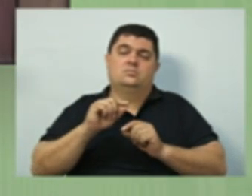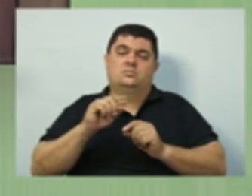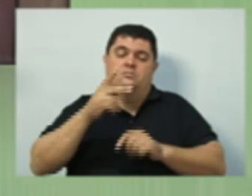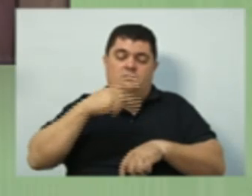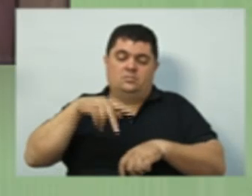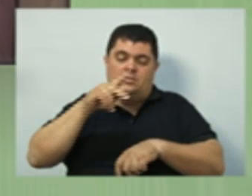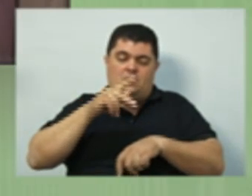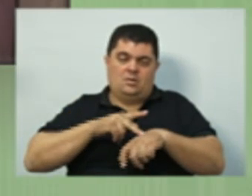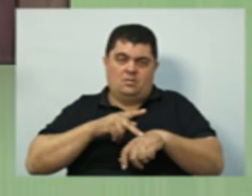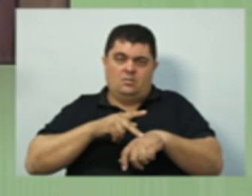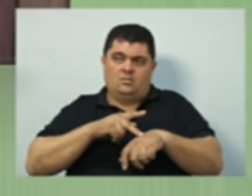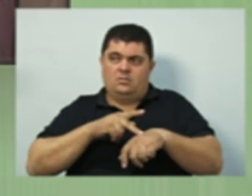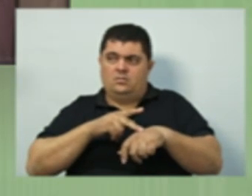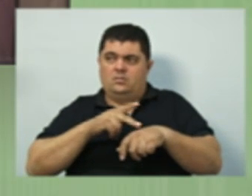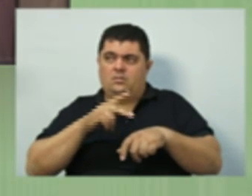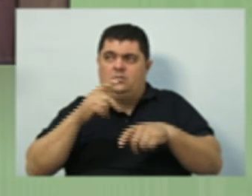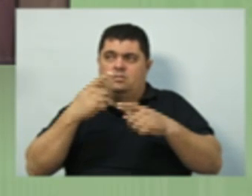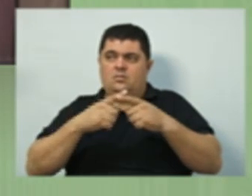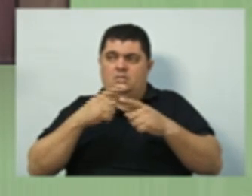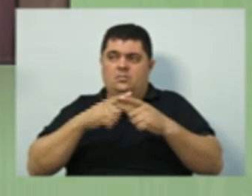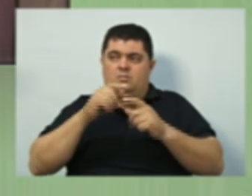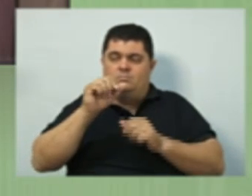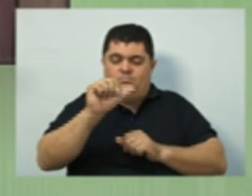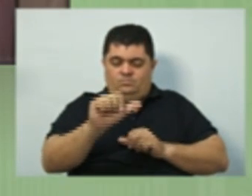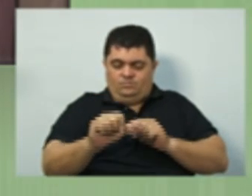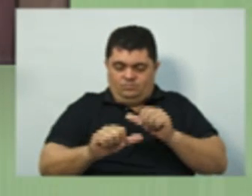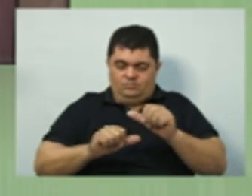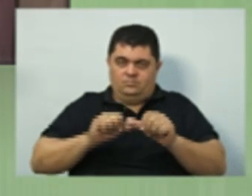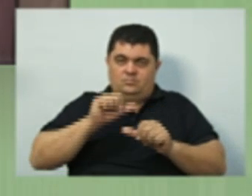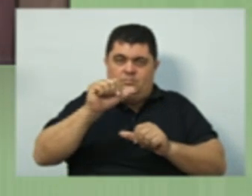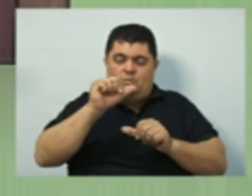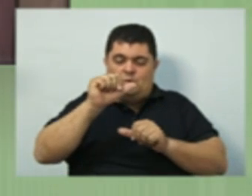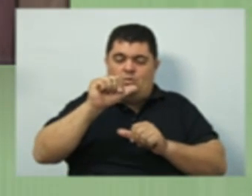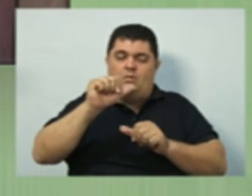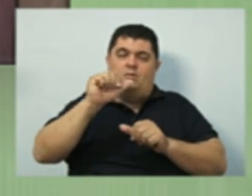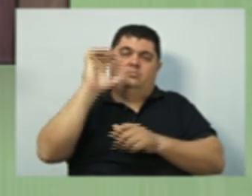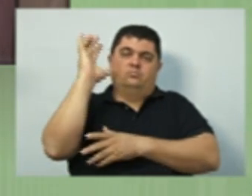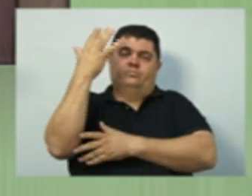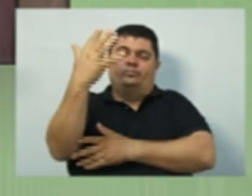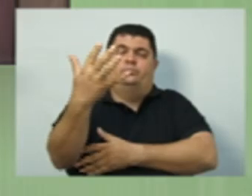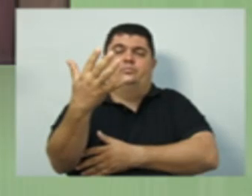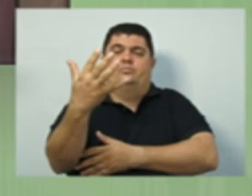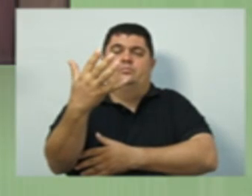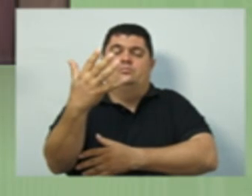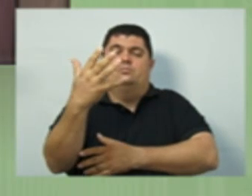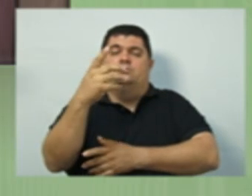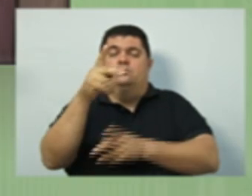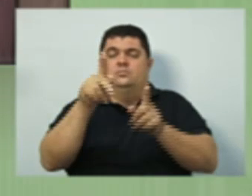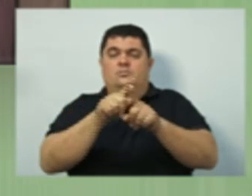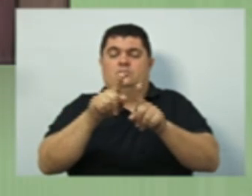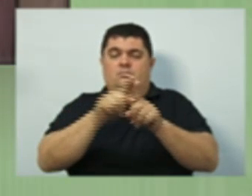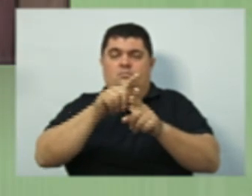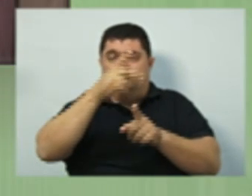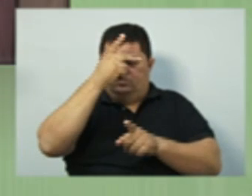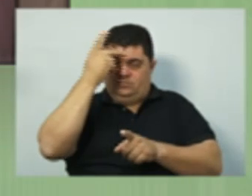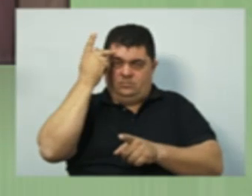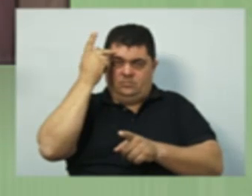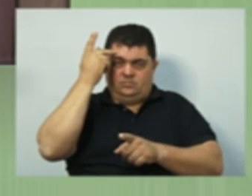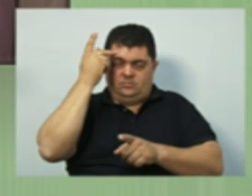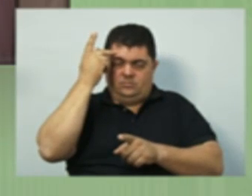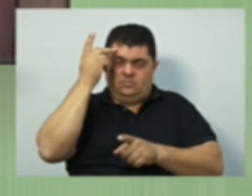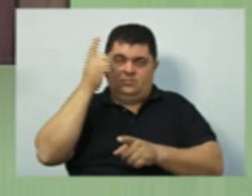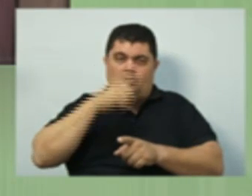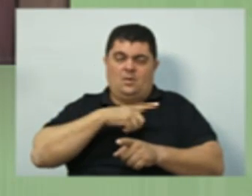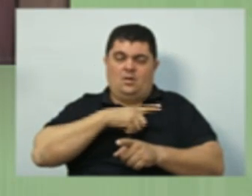pedra lascada para transformar a natureza. E aí o ser humano, aqui nessa figura, ele